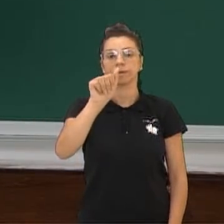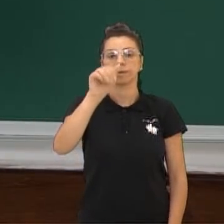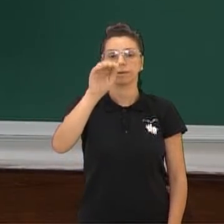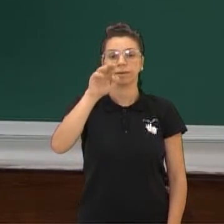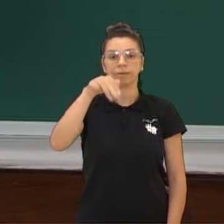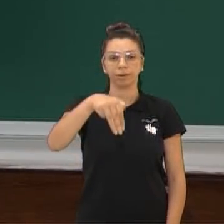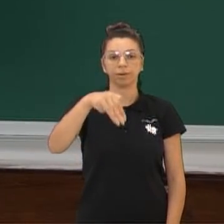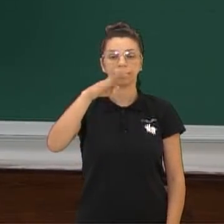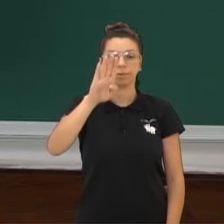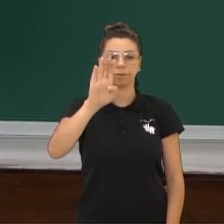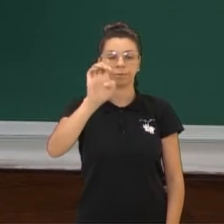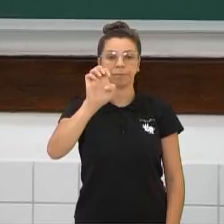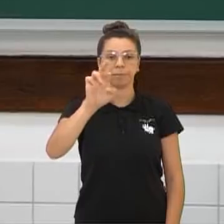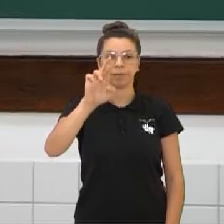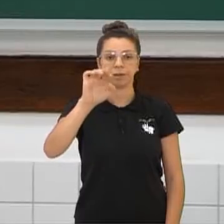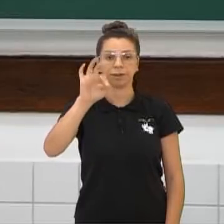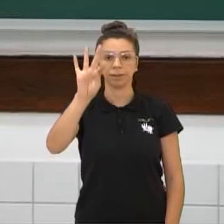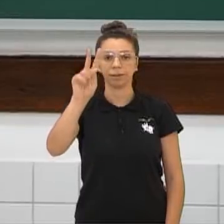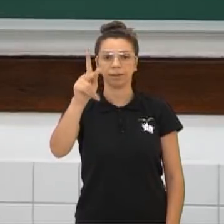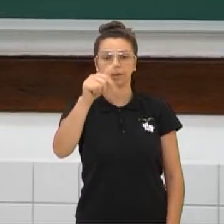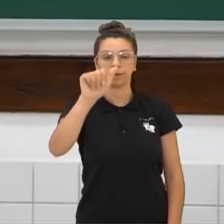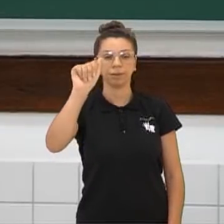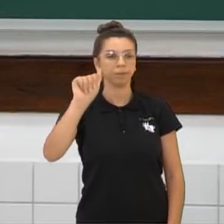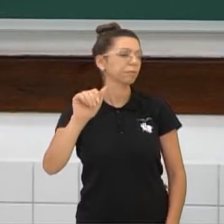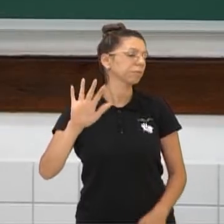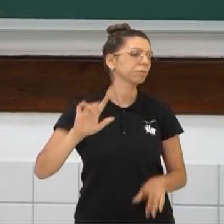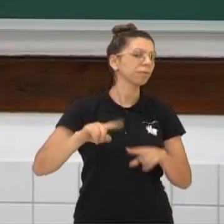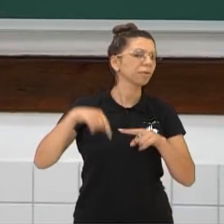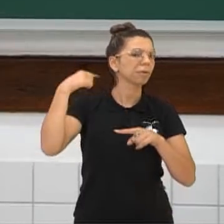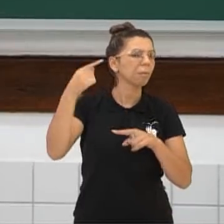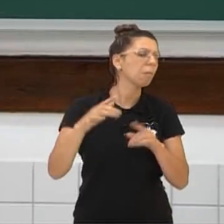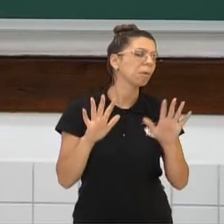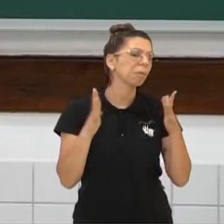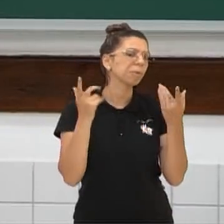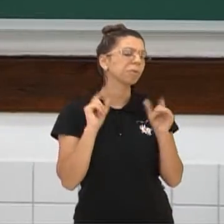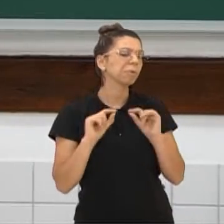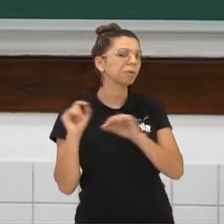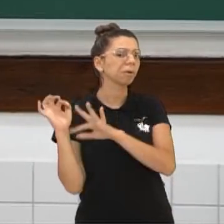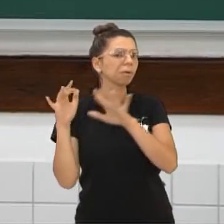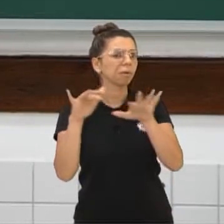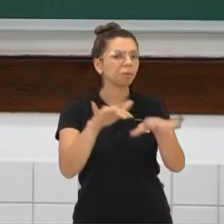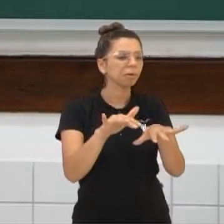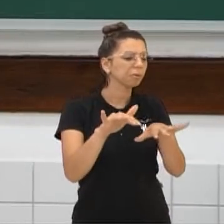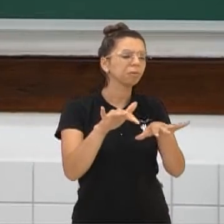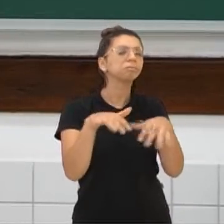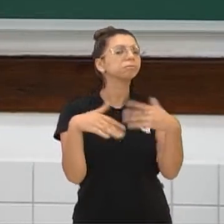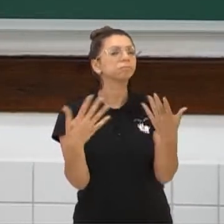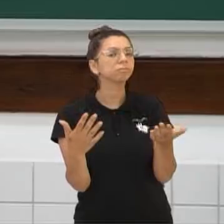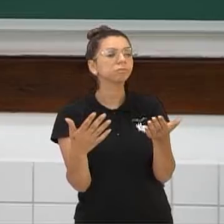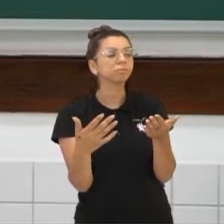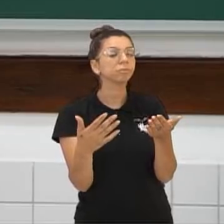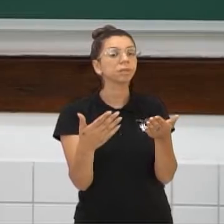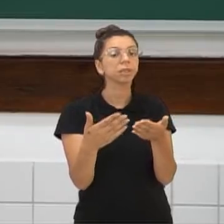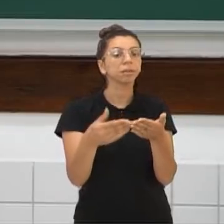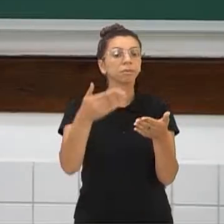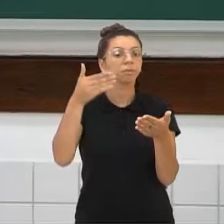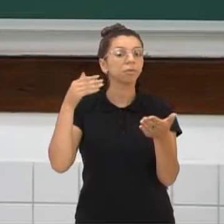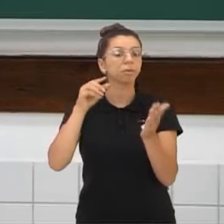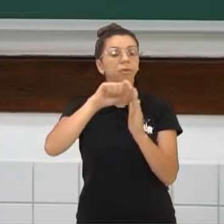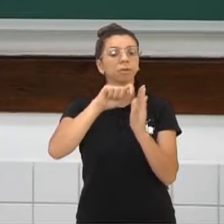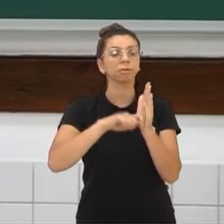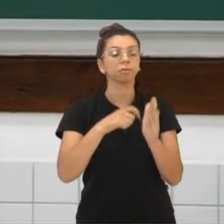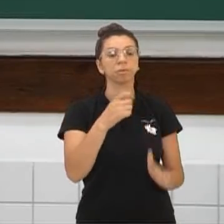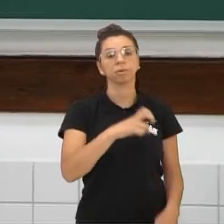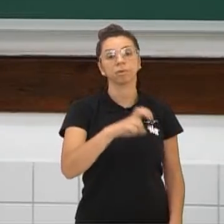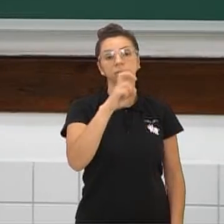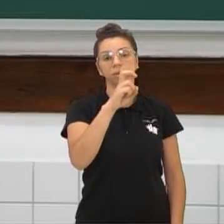What happened after it? O que aconteceu, então, depois disso? Depois dessa invasão que aconteceu lá, né, no século V,